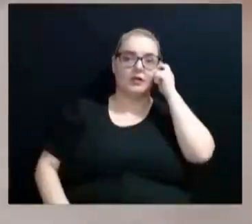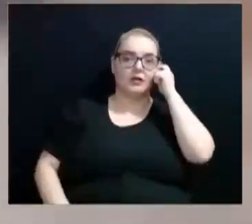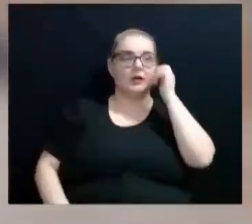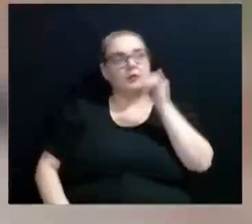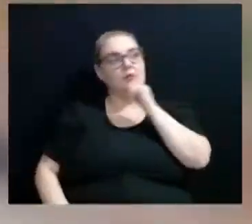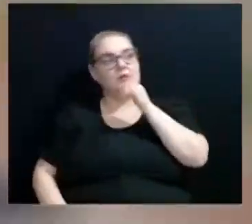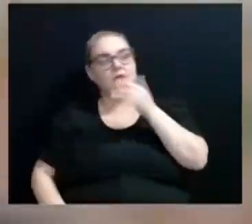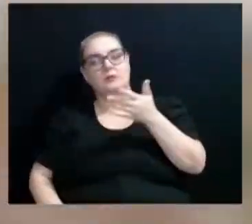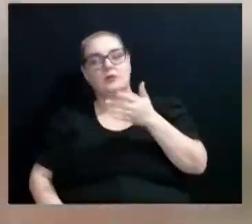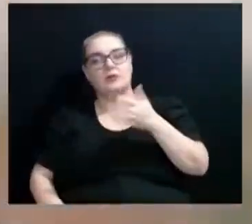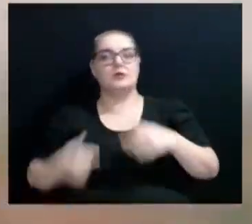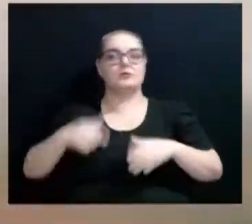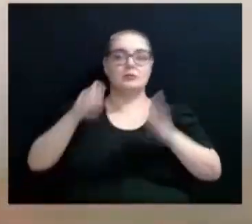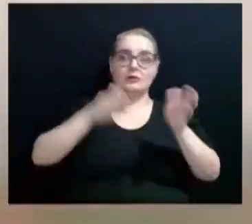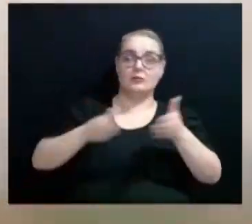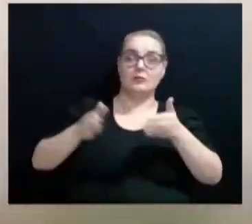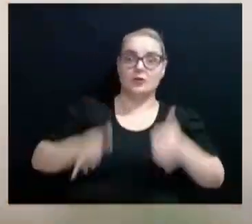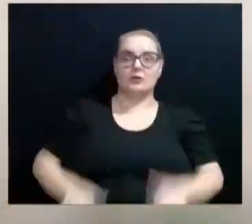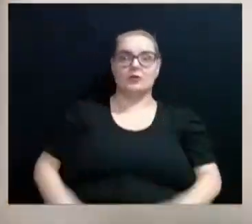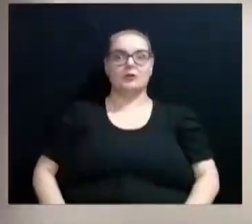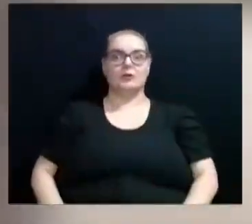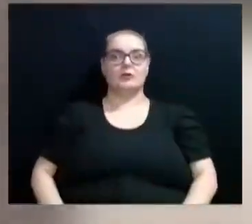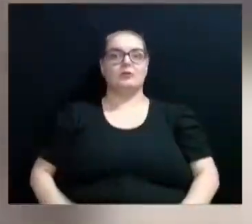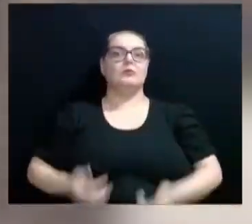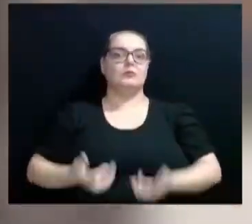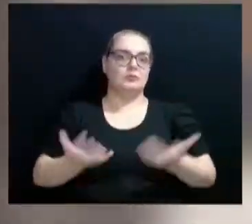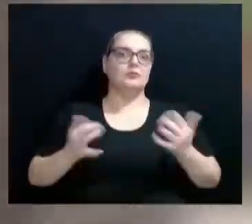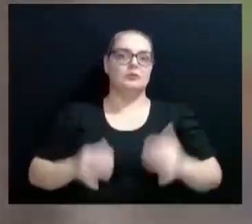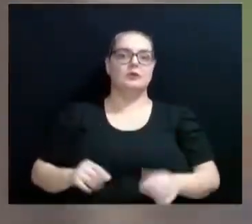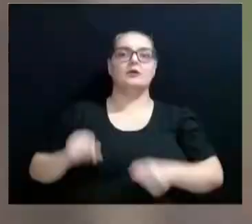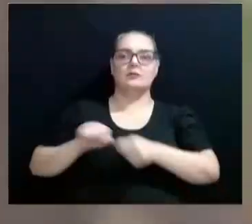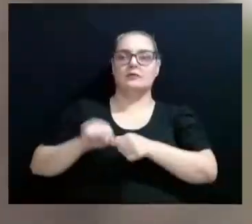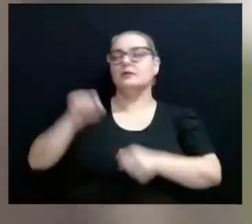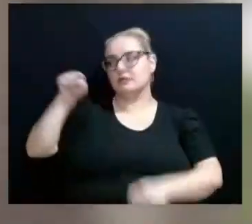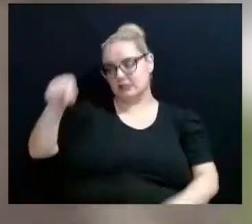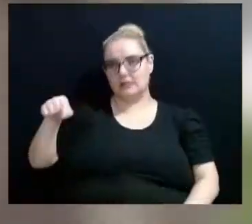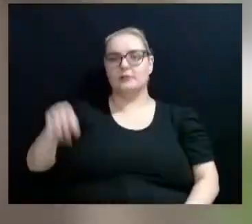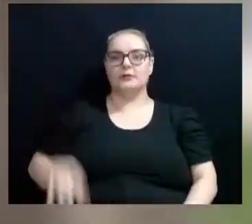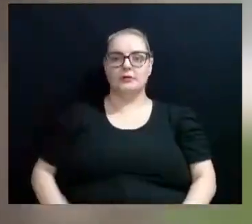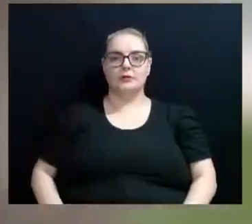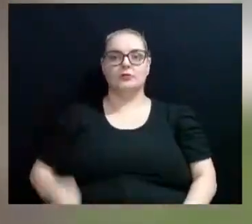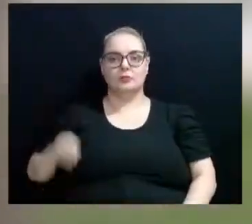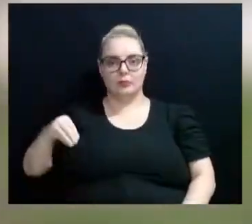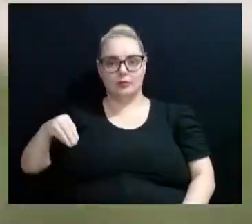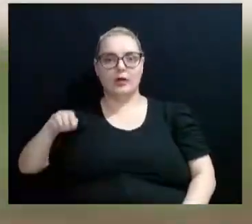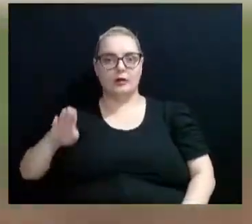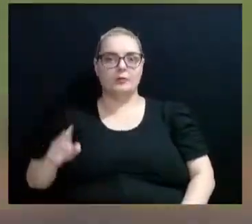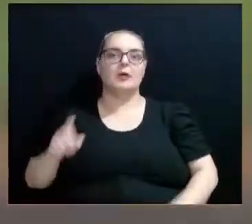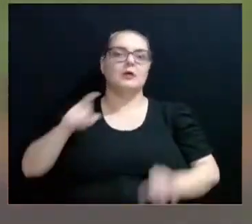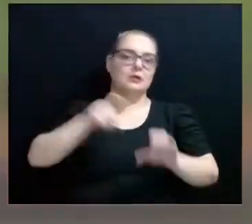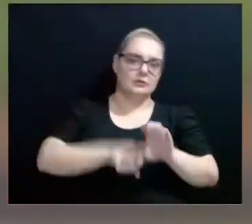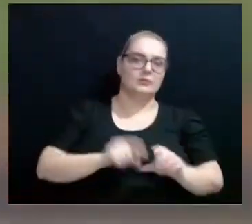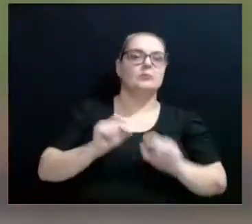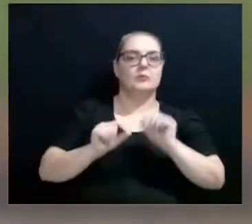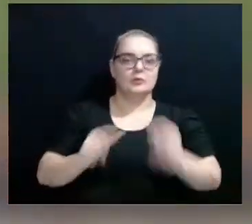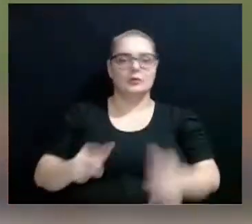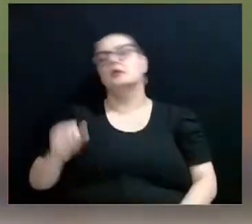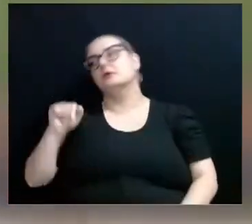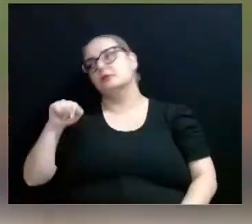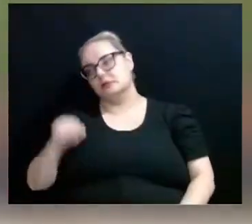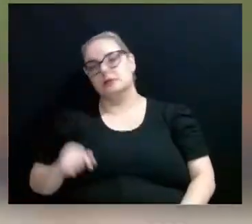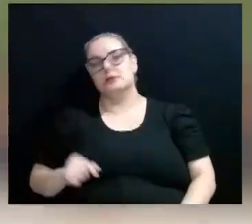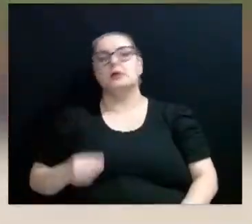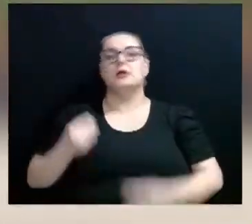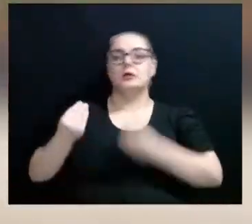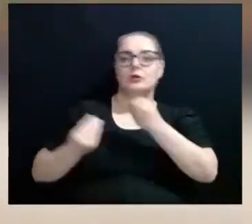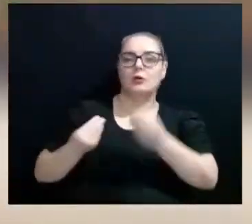leva e termina no local. Chegou algum momento, por exemplo, que você falou, olha, estava produzindo, né, o O do jardim, MAB eu o do tive que fazer MAB. lá, Você teve que fazer tive lá. que fazer